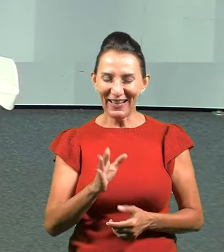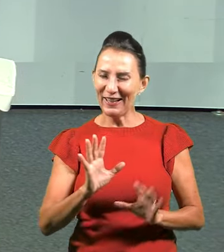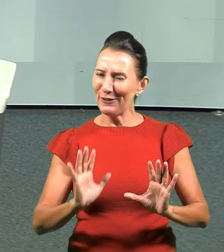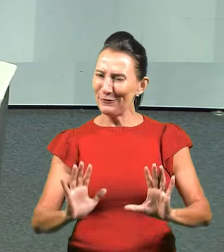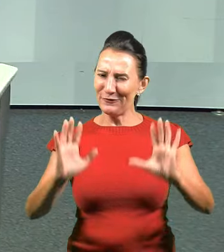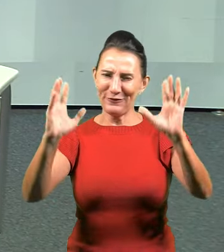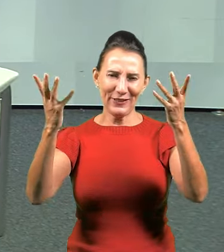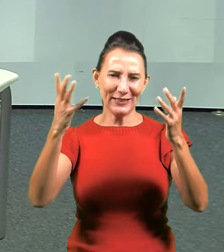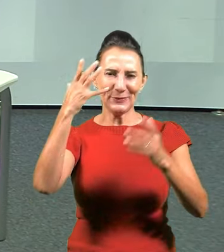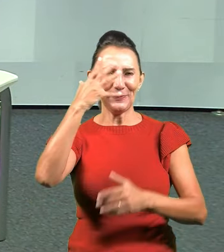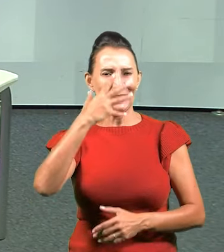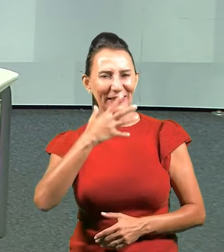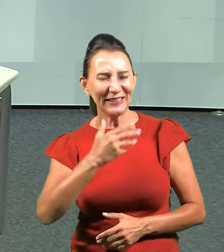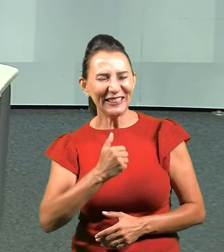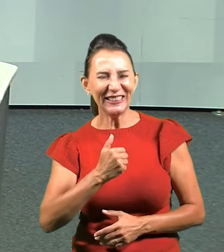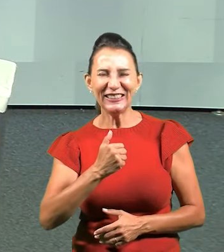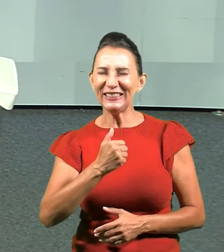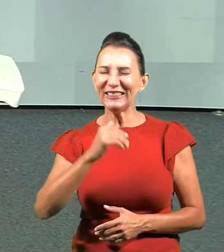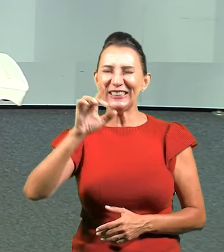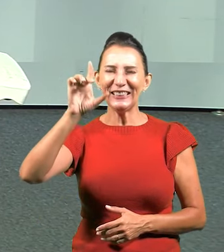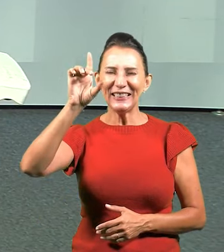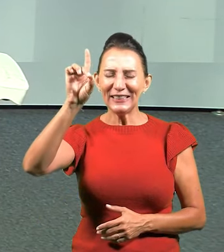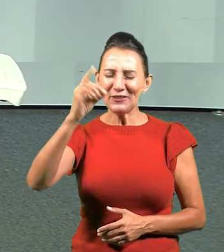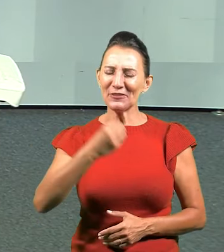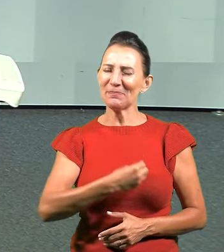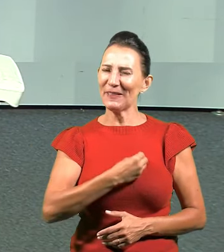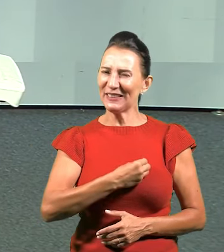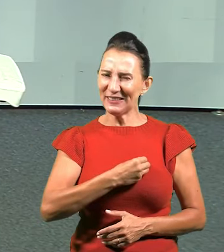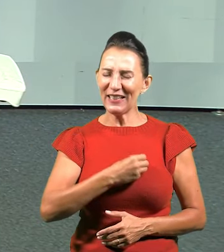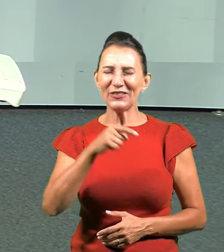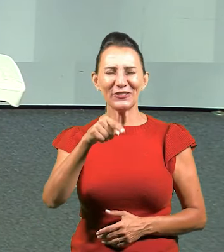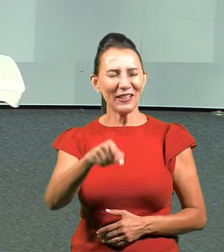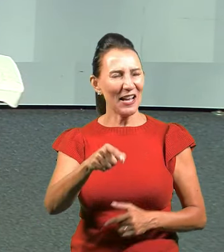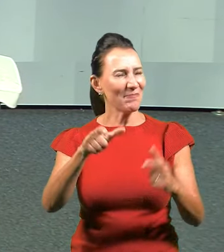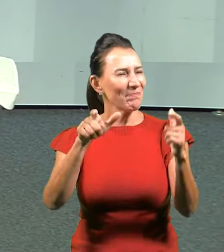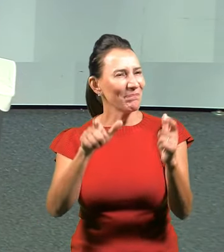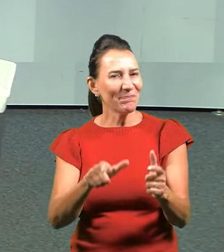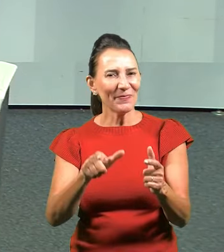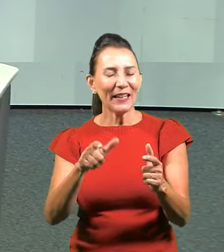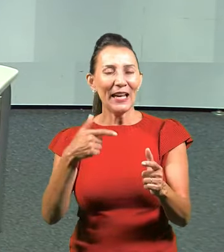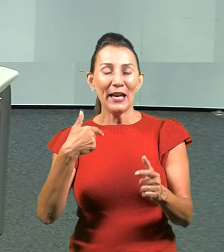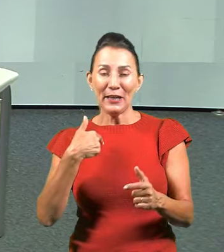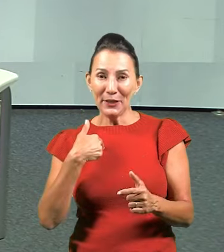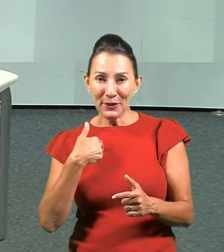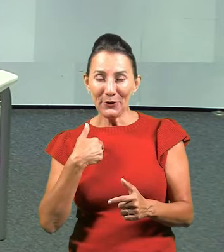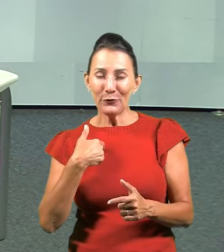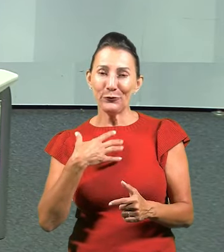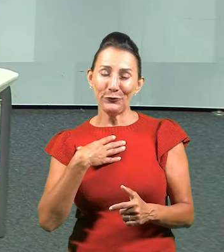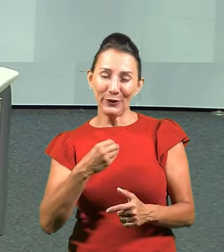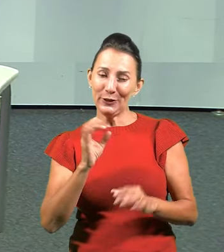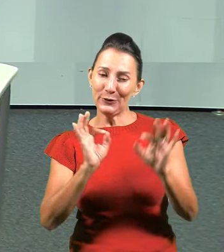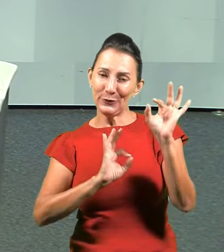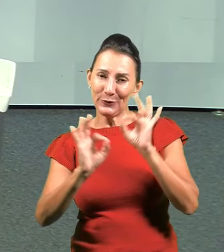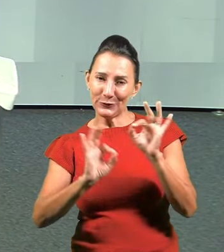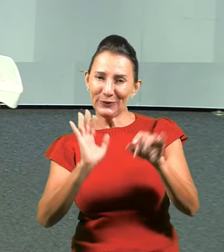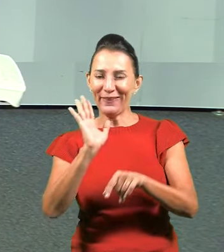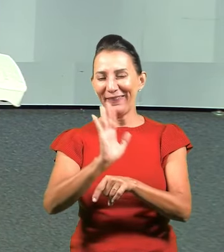muito bonita. A presença de Deus era palpável ali naquele lugar, foi muito lindo. Eu estava à frente da organização